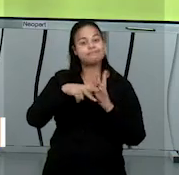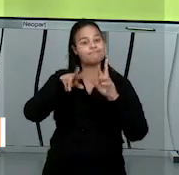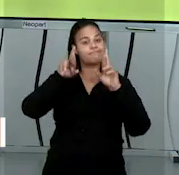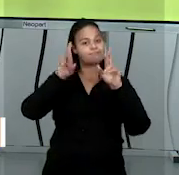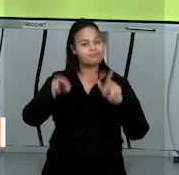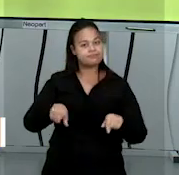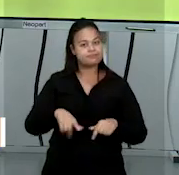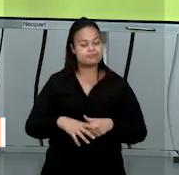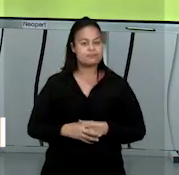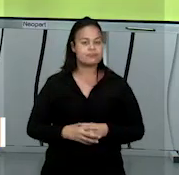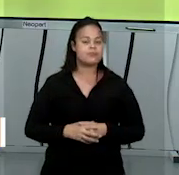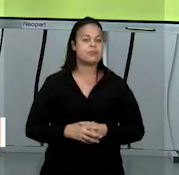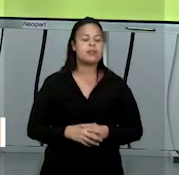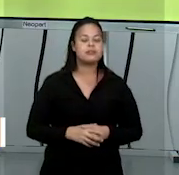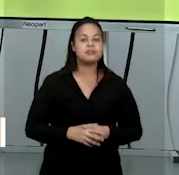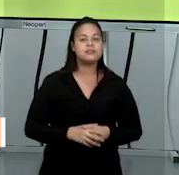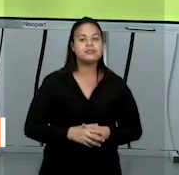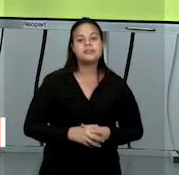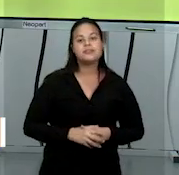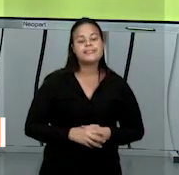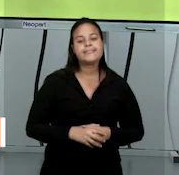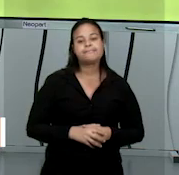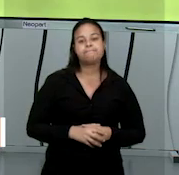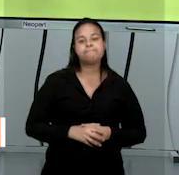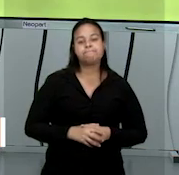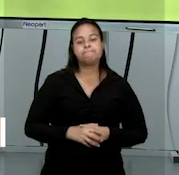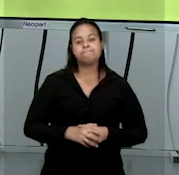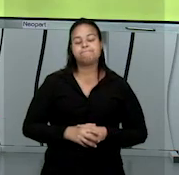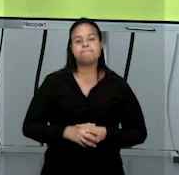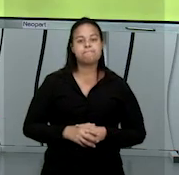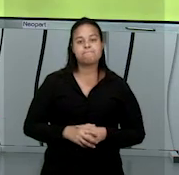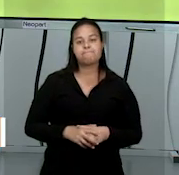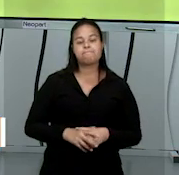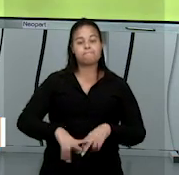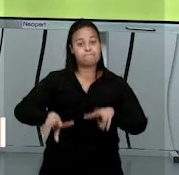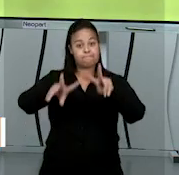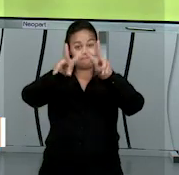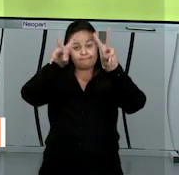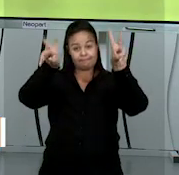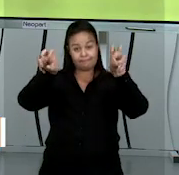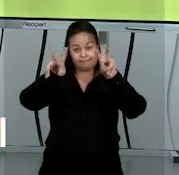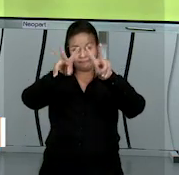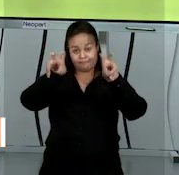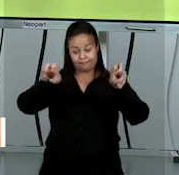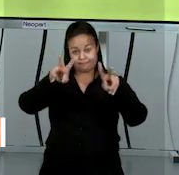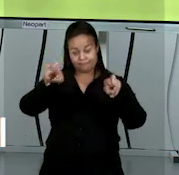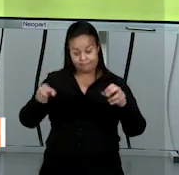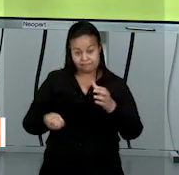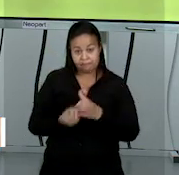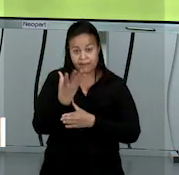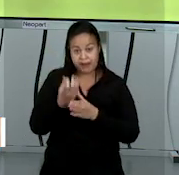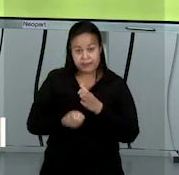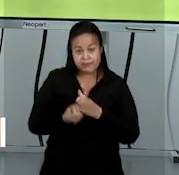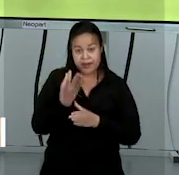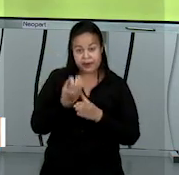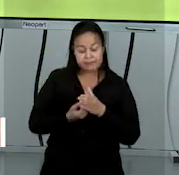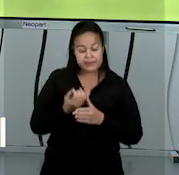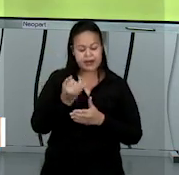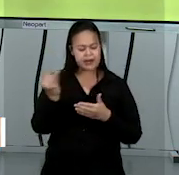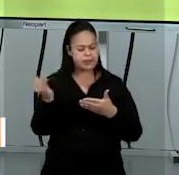Bom, partindo desses temas geradores, o que é a leitura, a importância